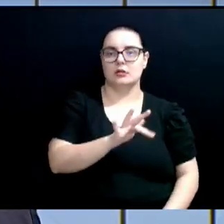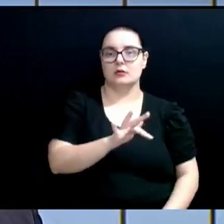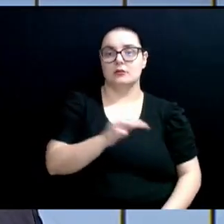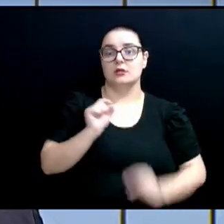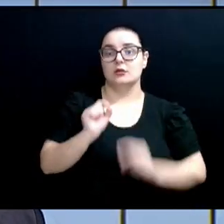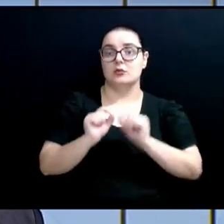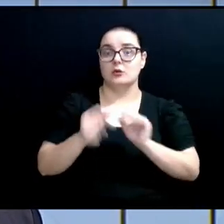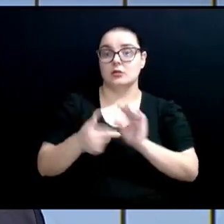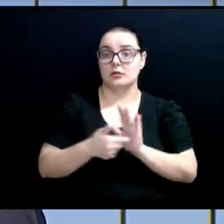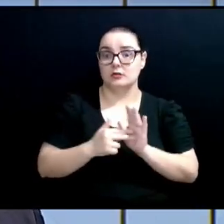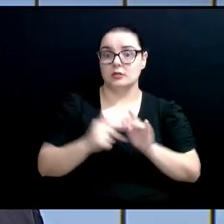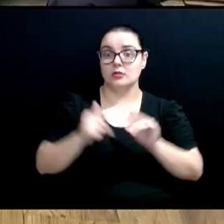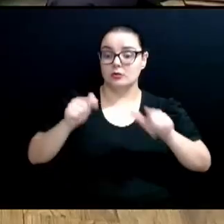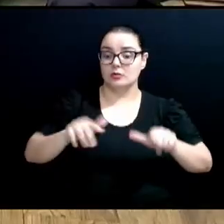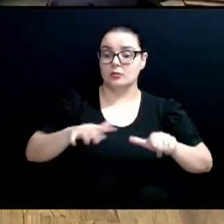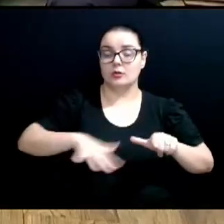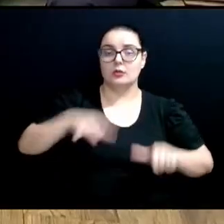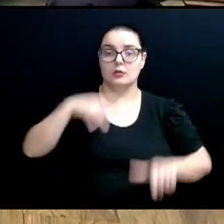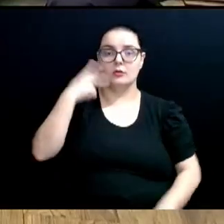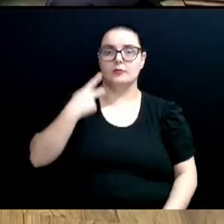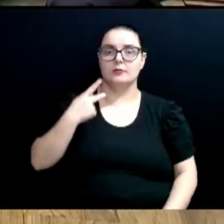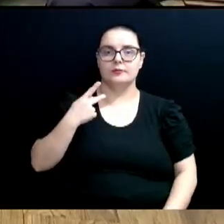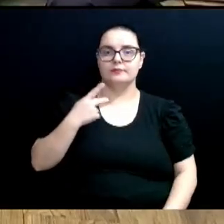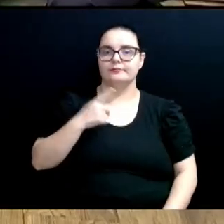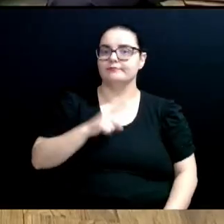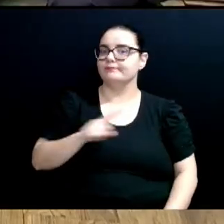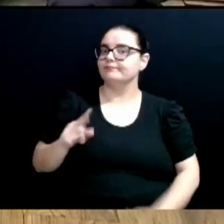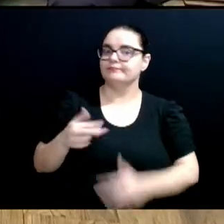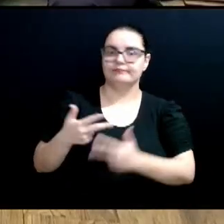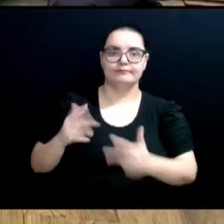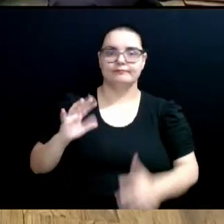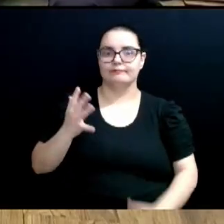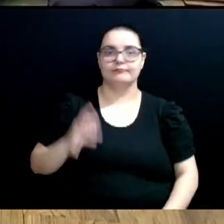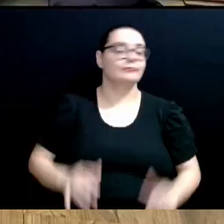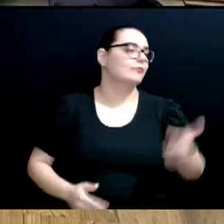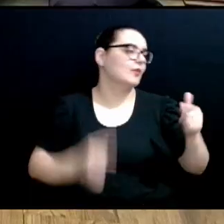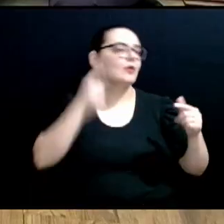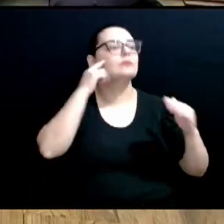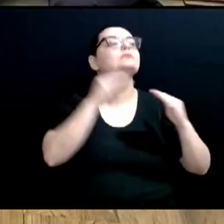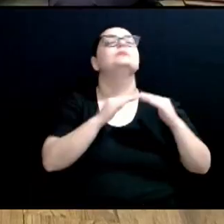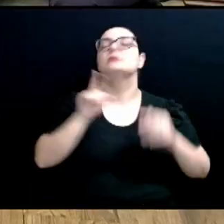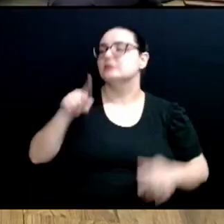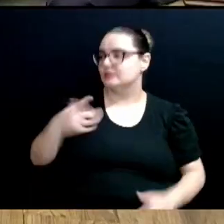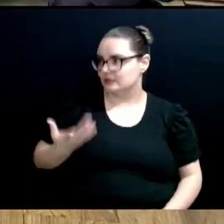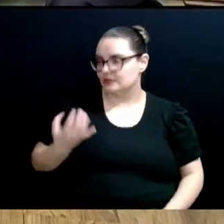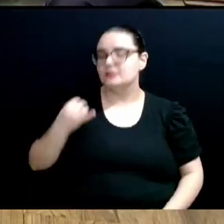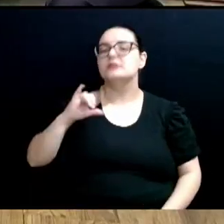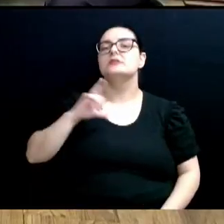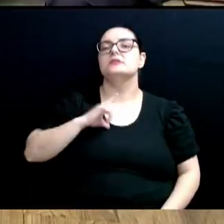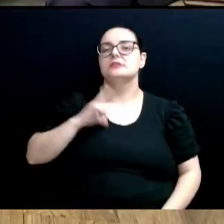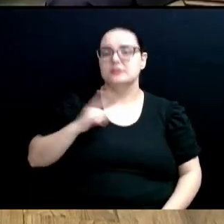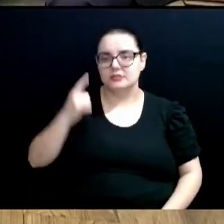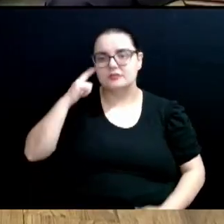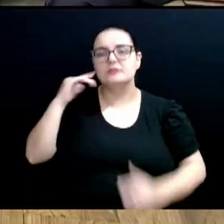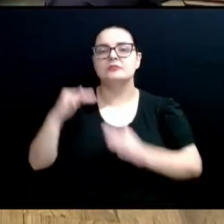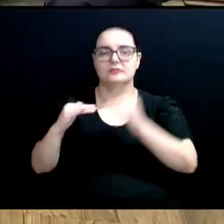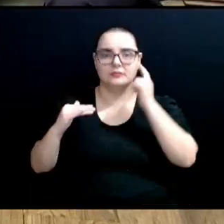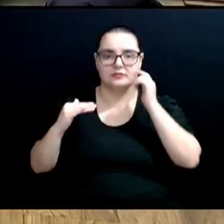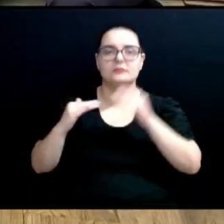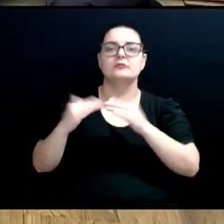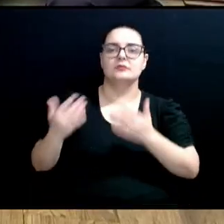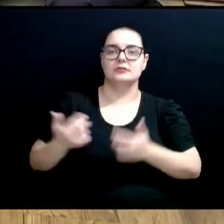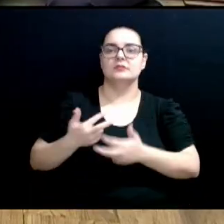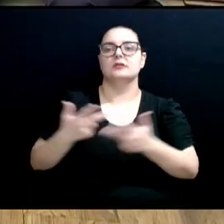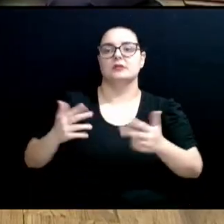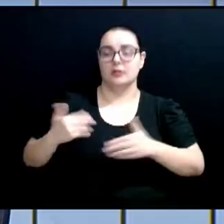espaço político as coisas não estão dando certo. Não existe consenso. Porque se houvesse um consenso e se as coisas estivessem